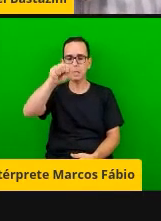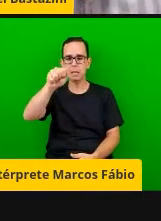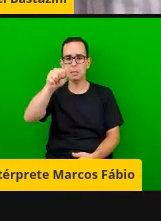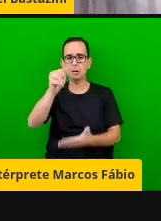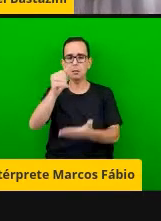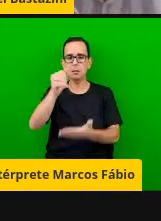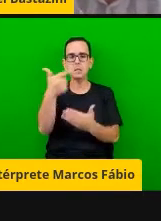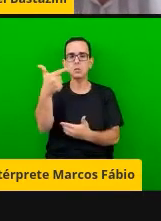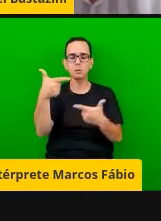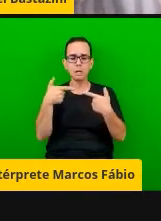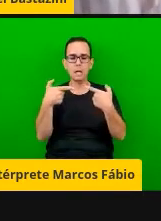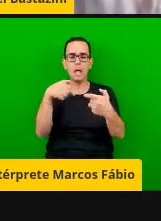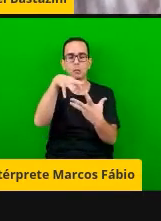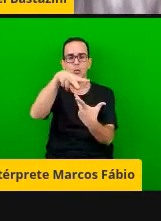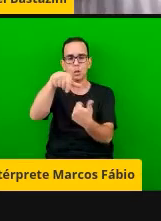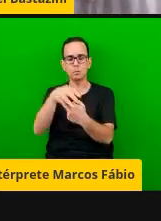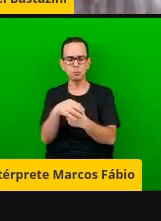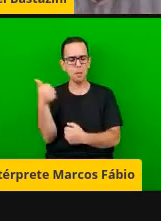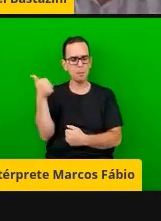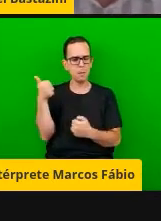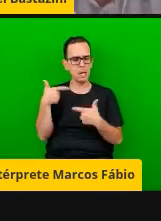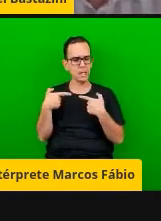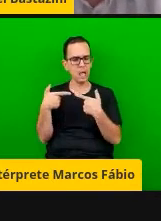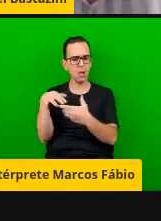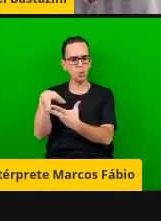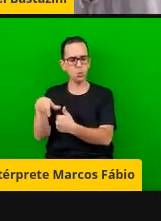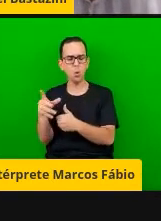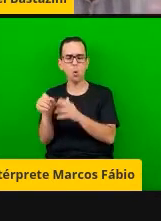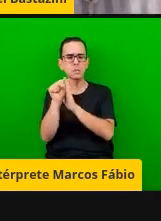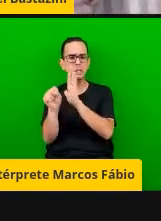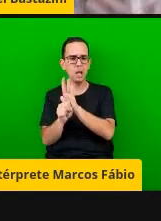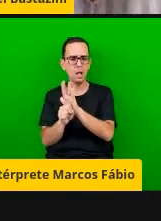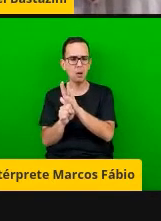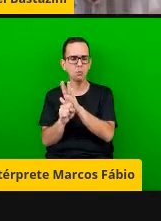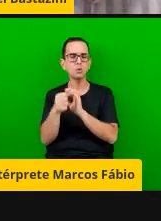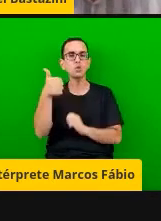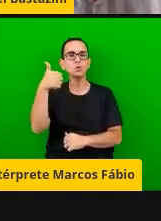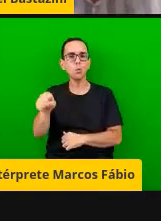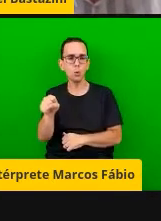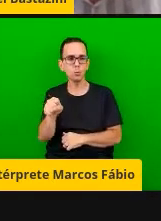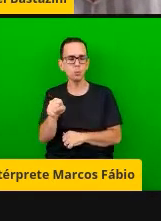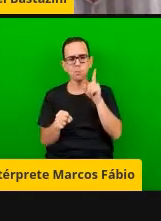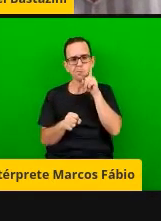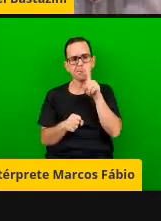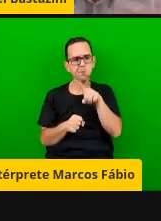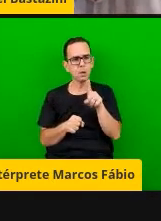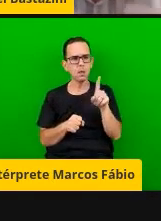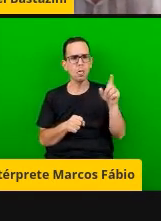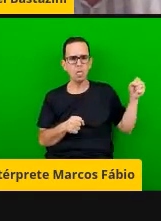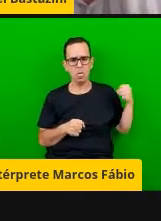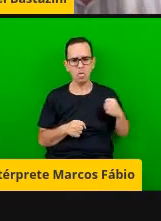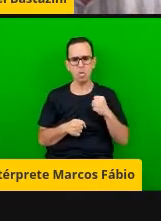quer dizer que lá na Primeira Guerra Mundial ou no século XVIII, os Estados Unidos já não vinha